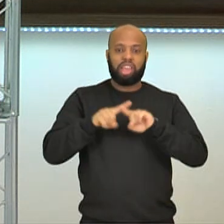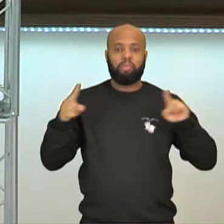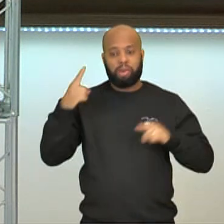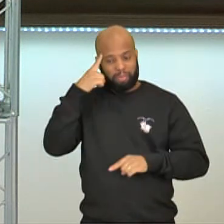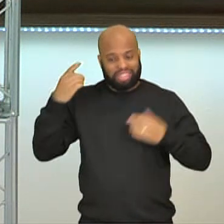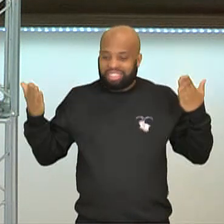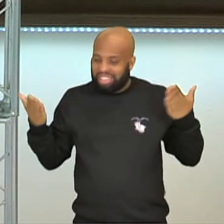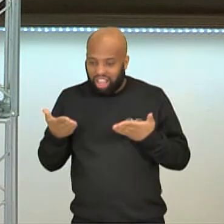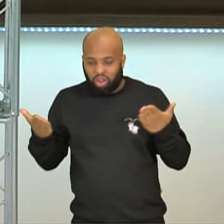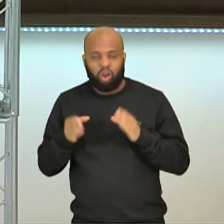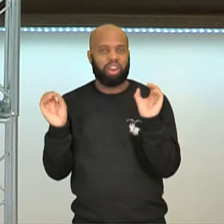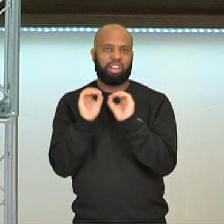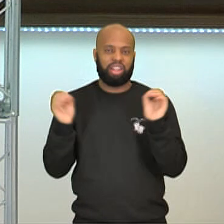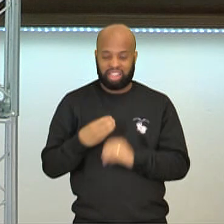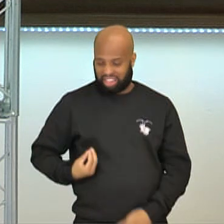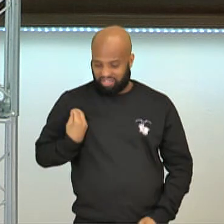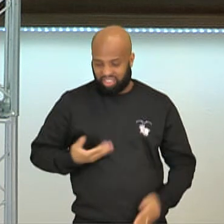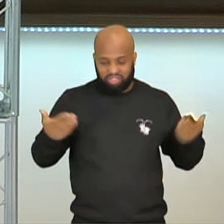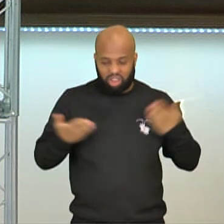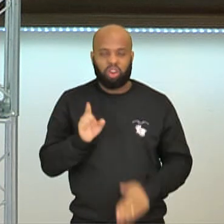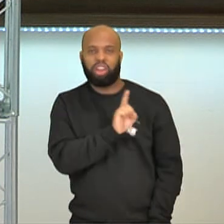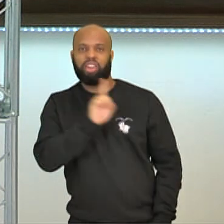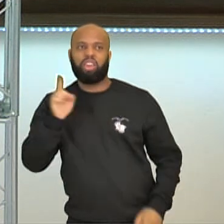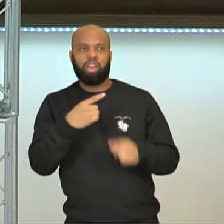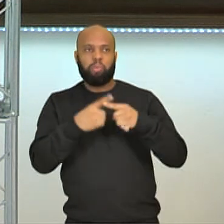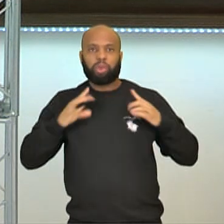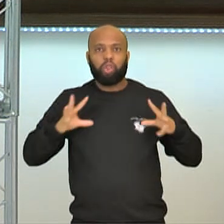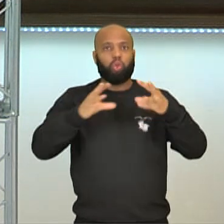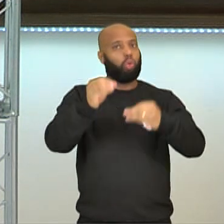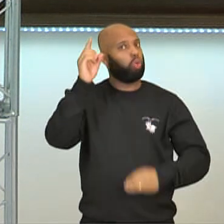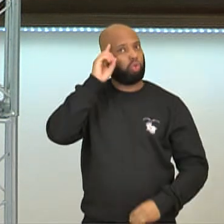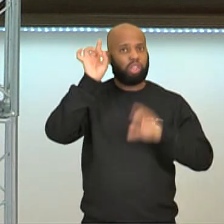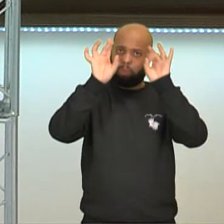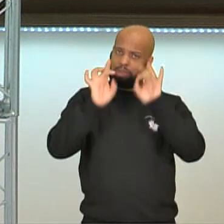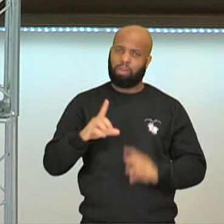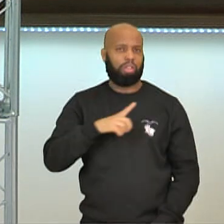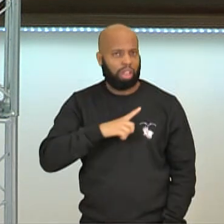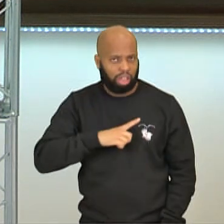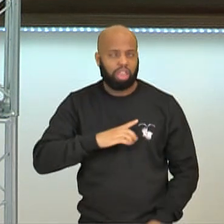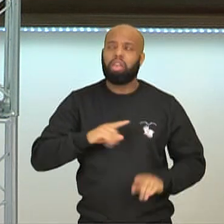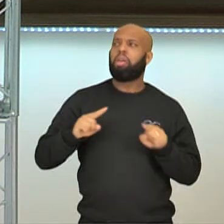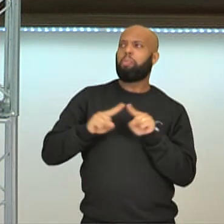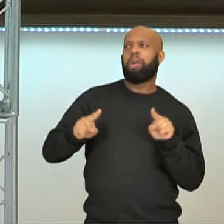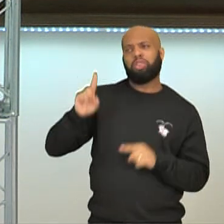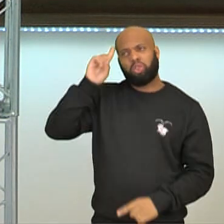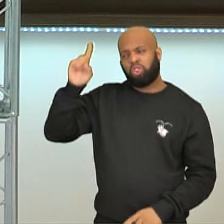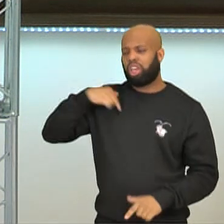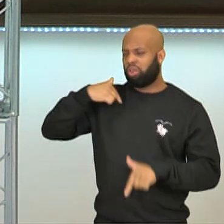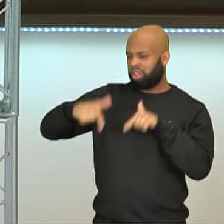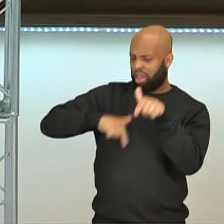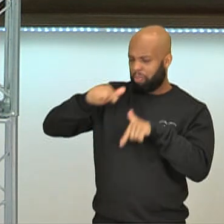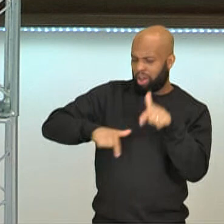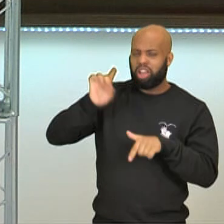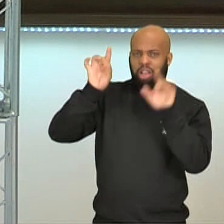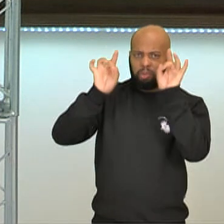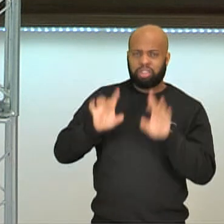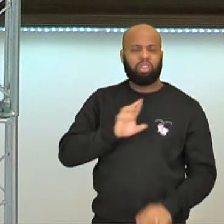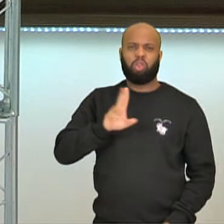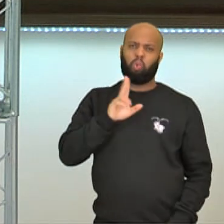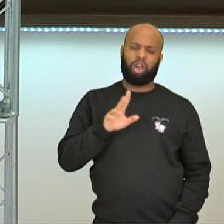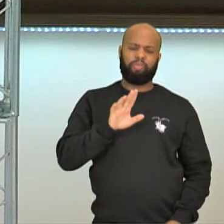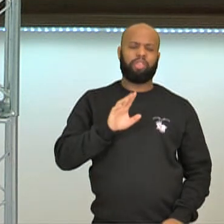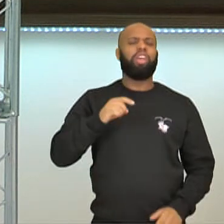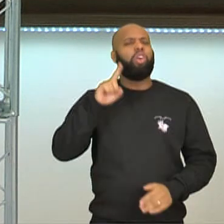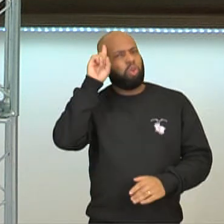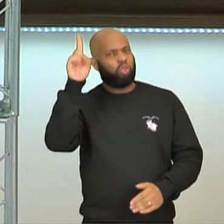agora. Você deixa de viver o dia de hoje. Porque todos os dias são especiais. Então, mas o dia que eu estou trabalhando não é. Ou o dia que eu